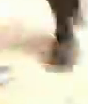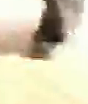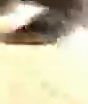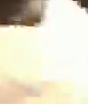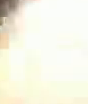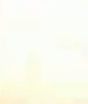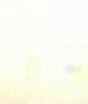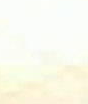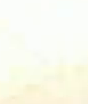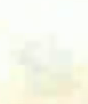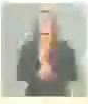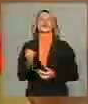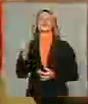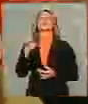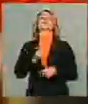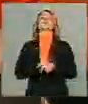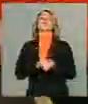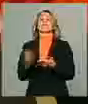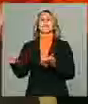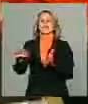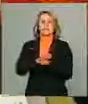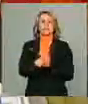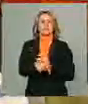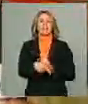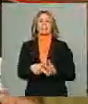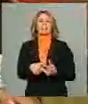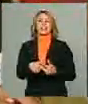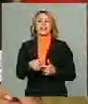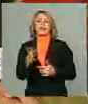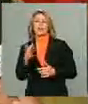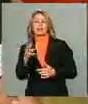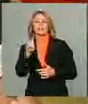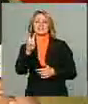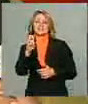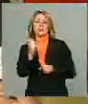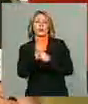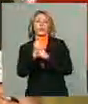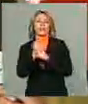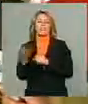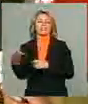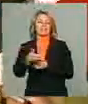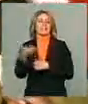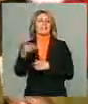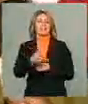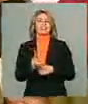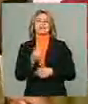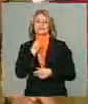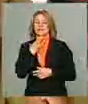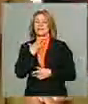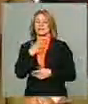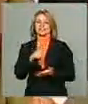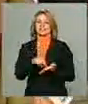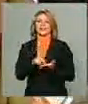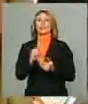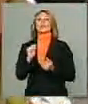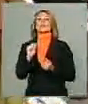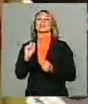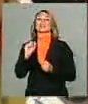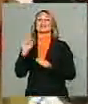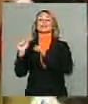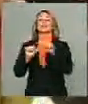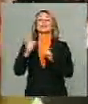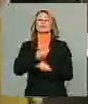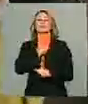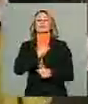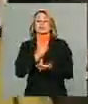do quanto tempo que o senhor vem aqui tem mais ou menos uns 5 anos que eu frequento aqui uma beleza que que mudou na vida de vocês